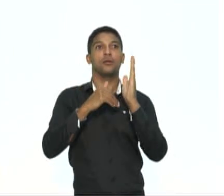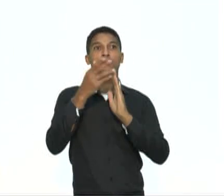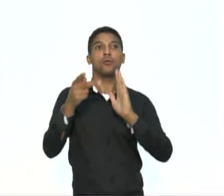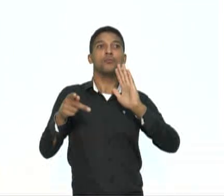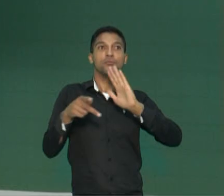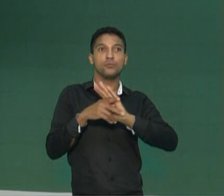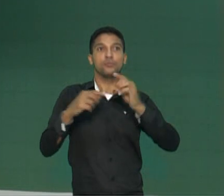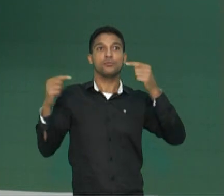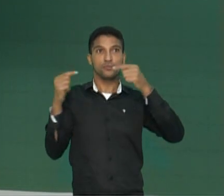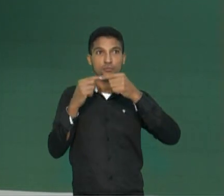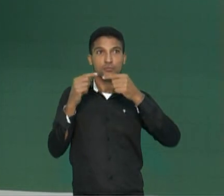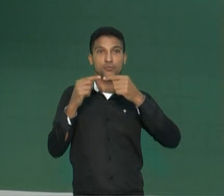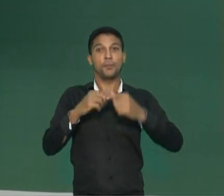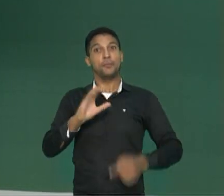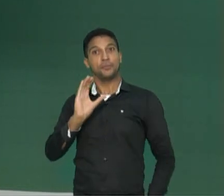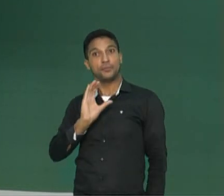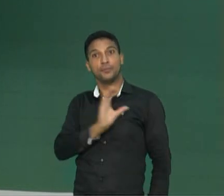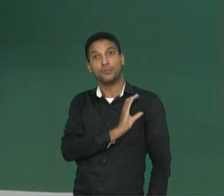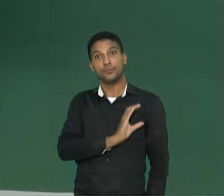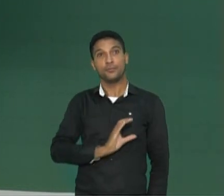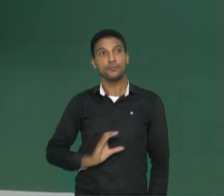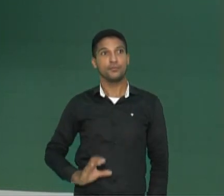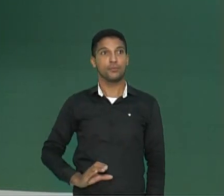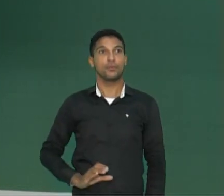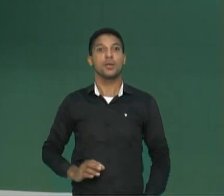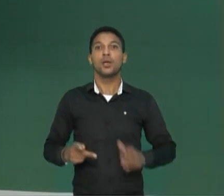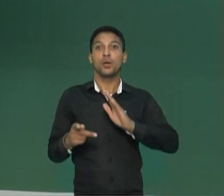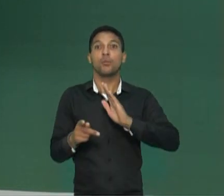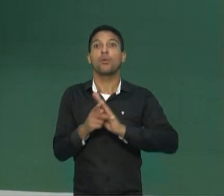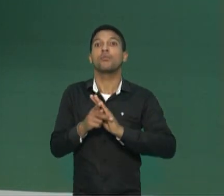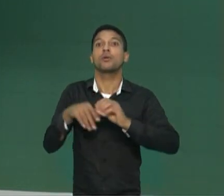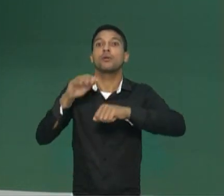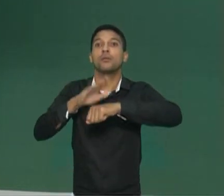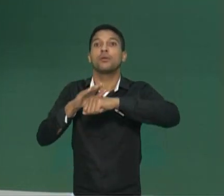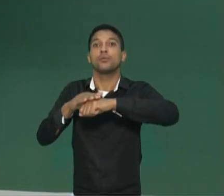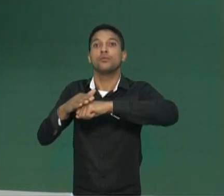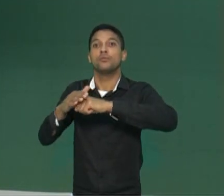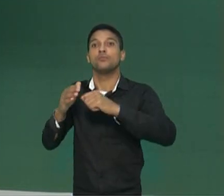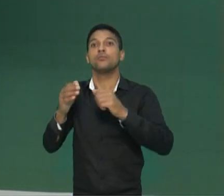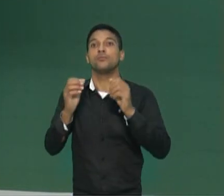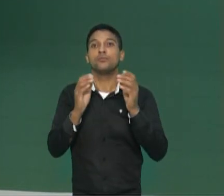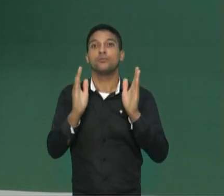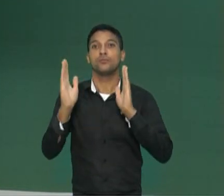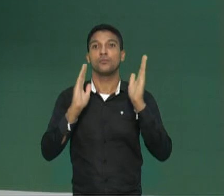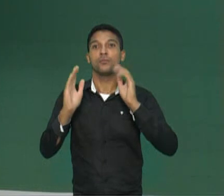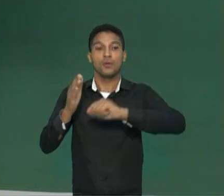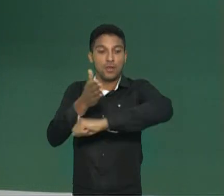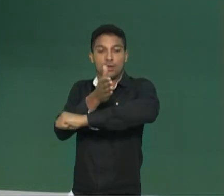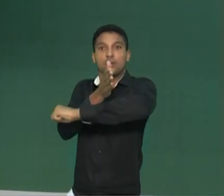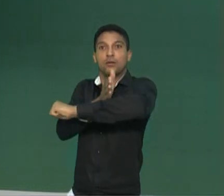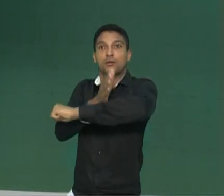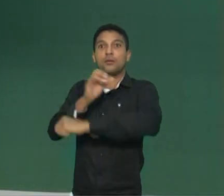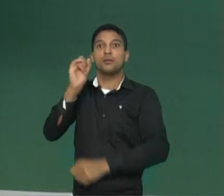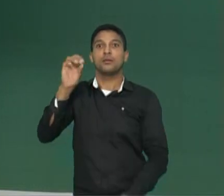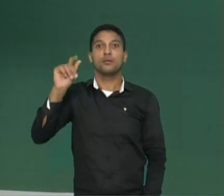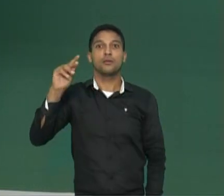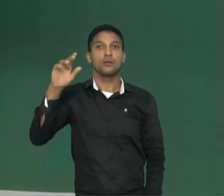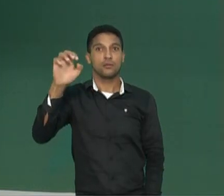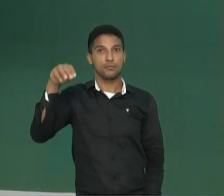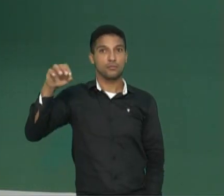iluminura, que também vai ter agora uma boa parte da Idade Média, todo mundo vai trabalhar em iluminura, que são aqueles pequenos livros, né, que tinha aquela